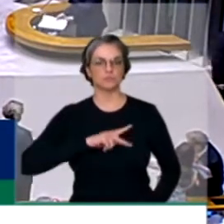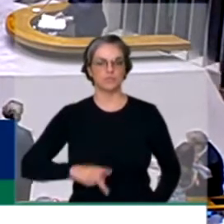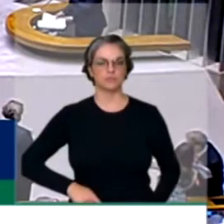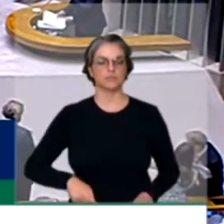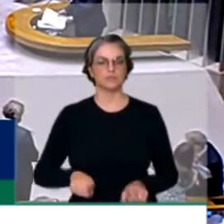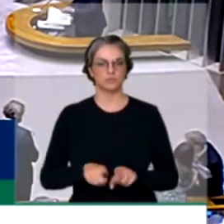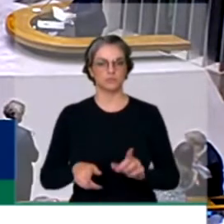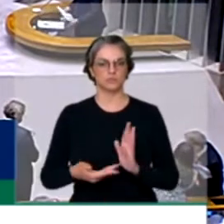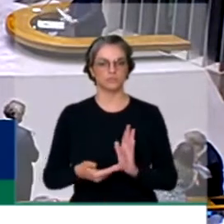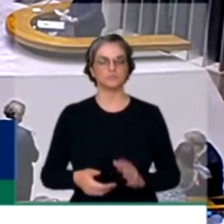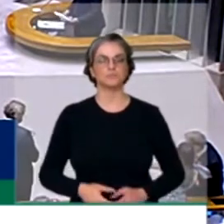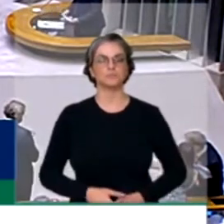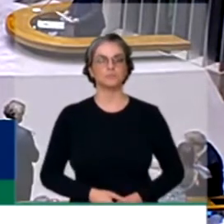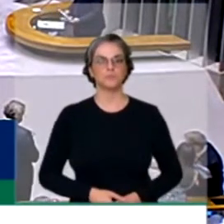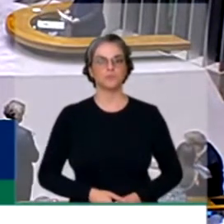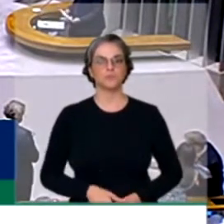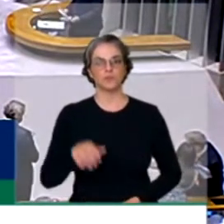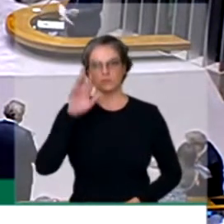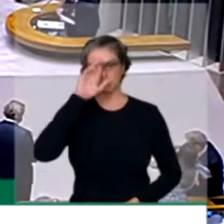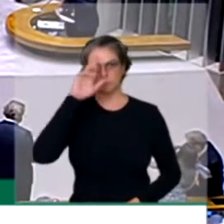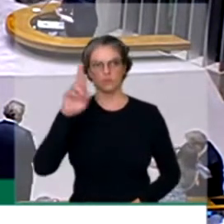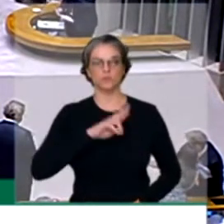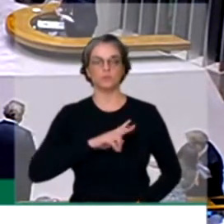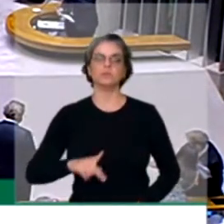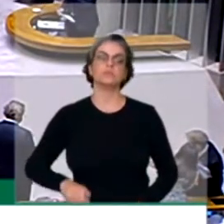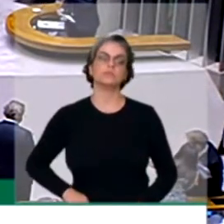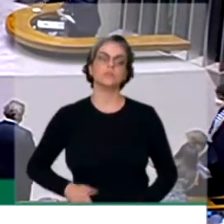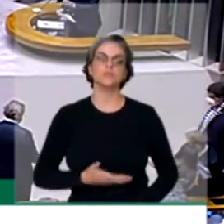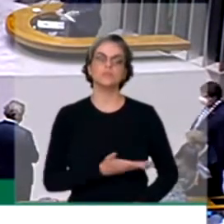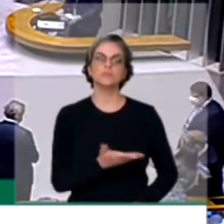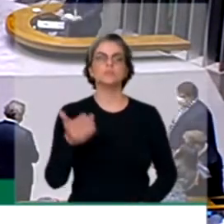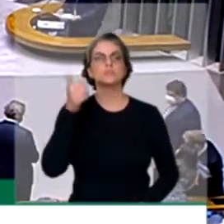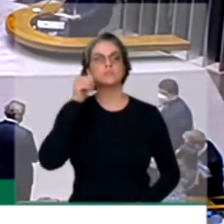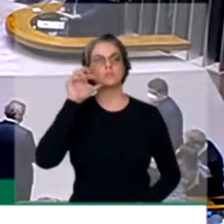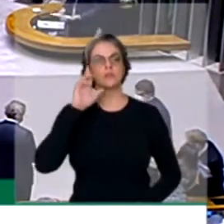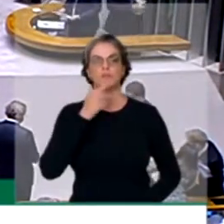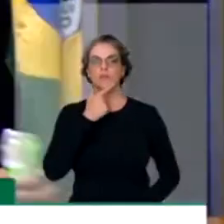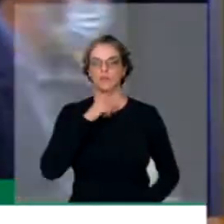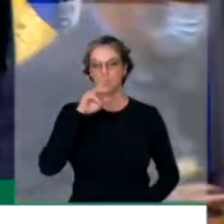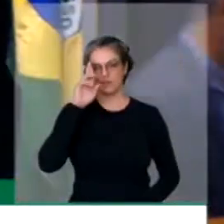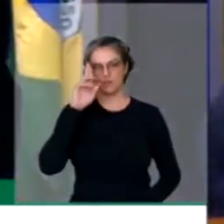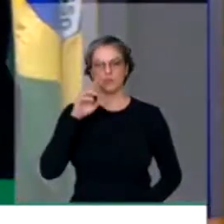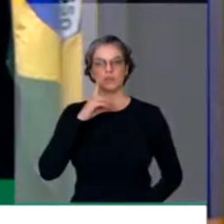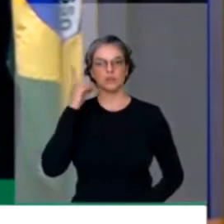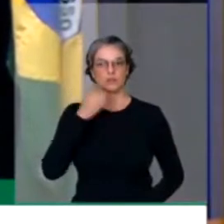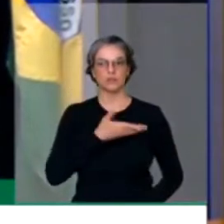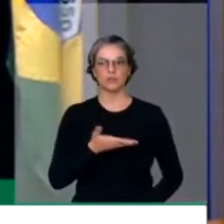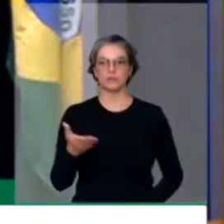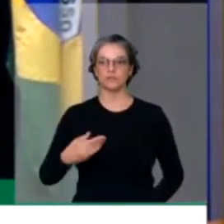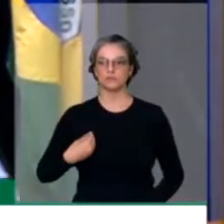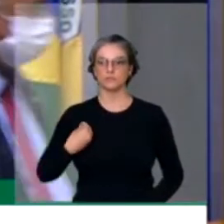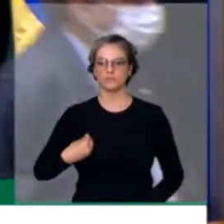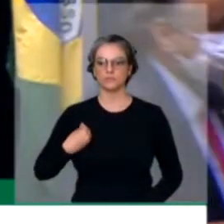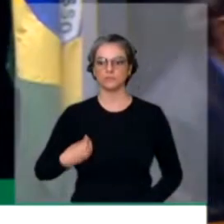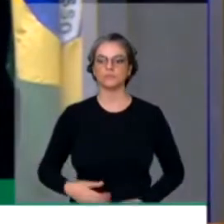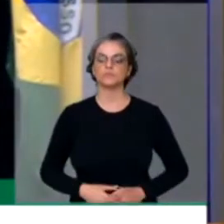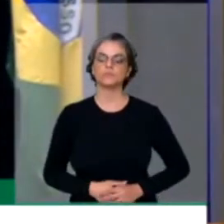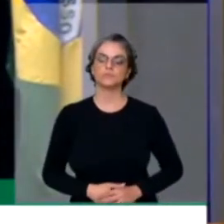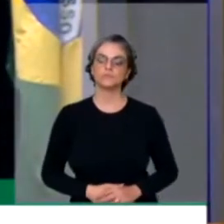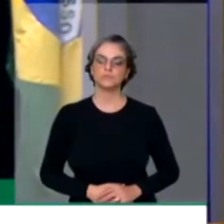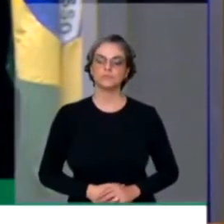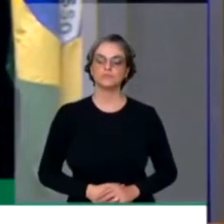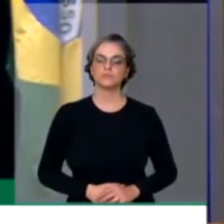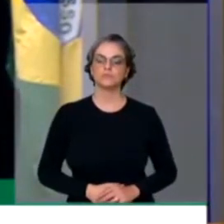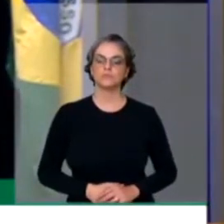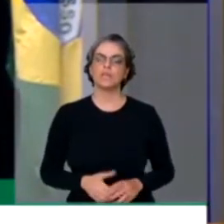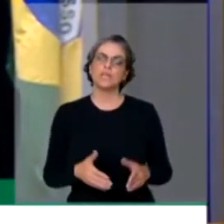também. Senhor presidente, senhores e senhoras deputados e deputadas, peço licença,